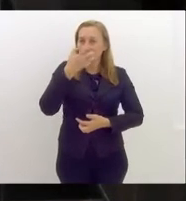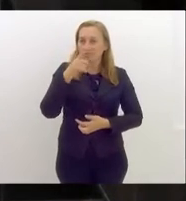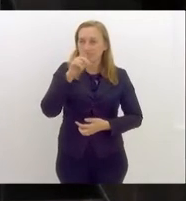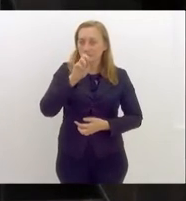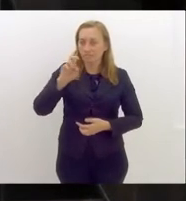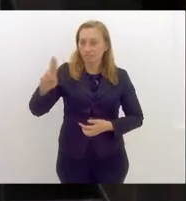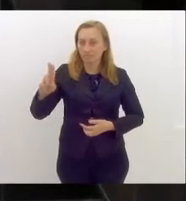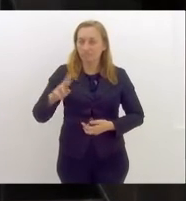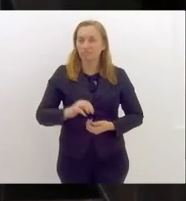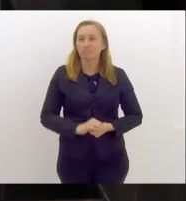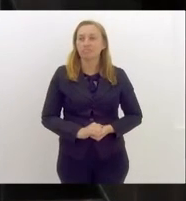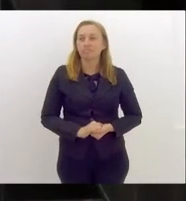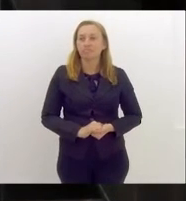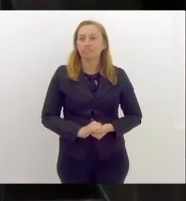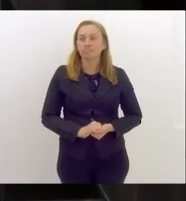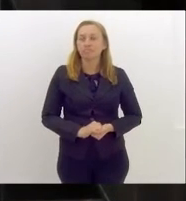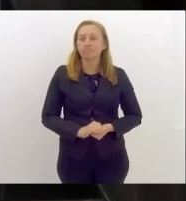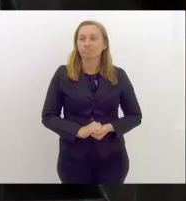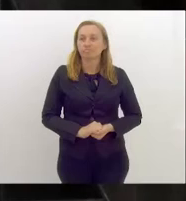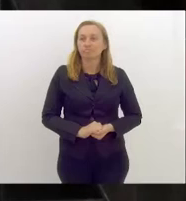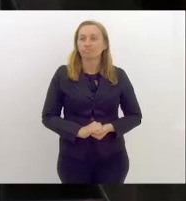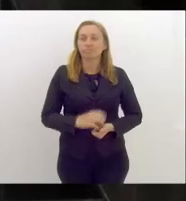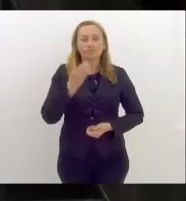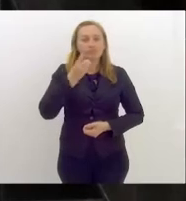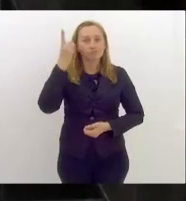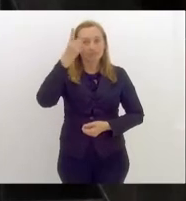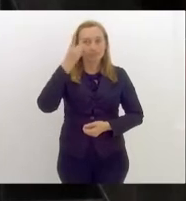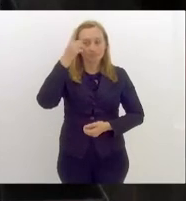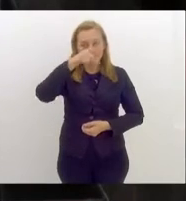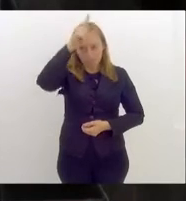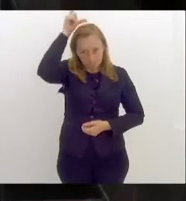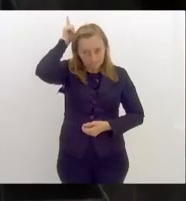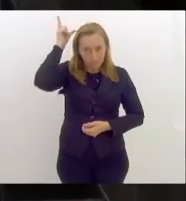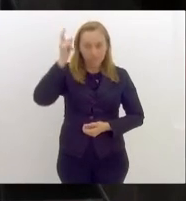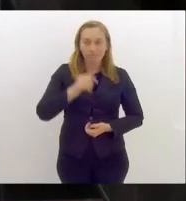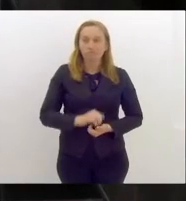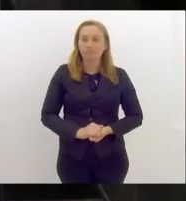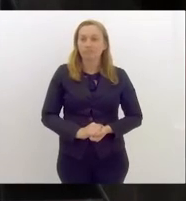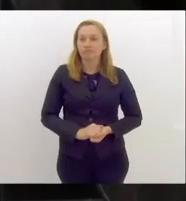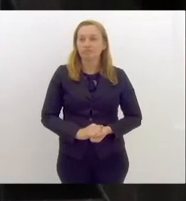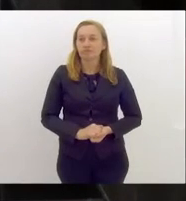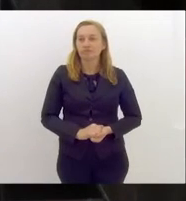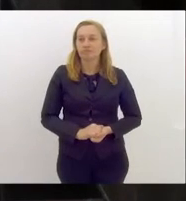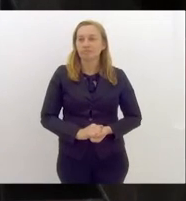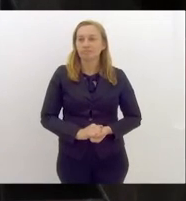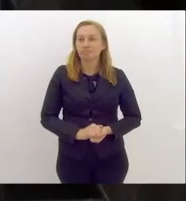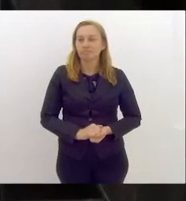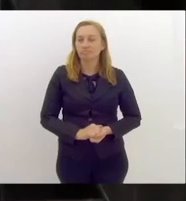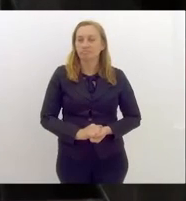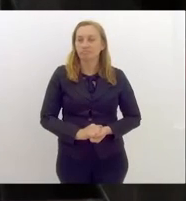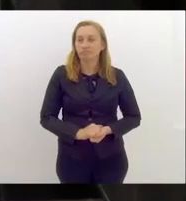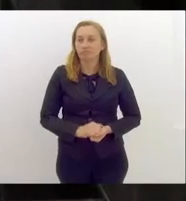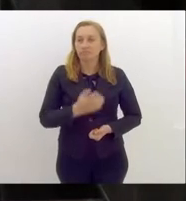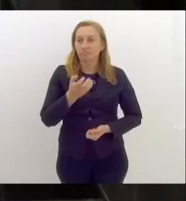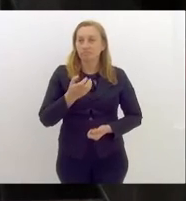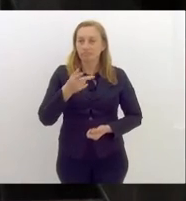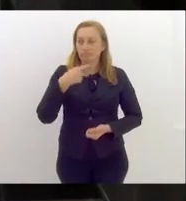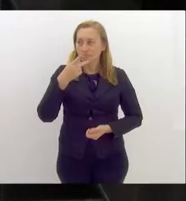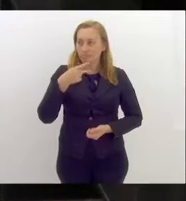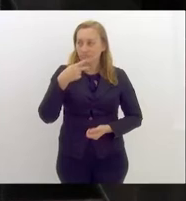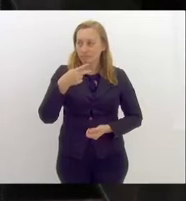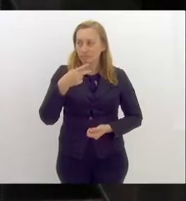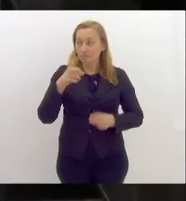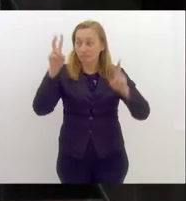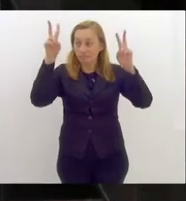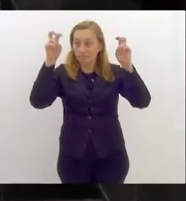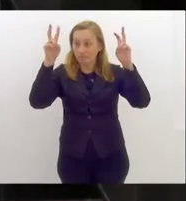Costa isso dito Deputado Luiz Paulo queria fazer menção a